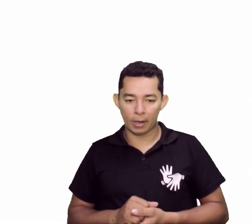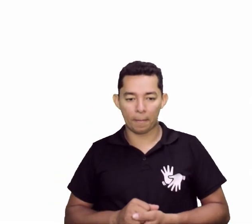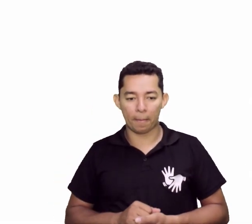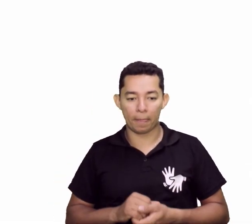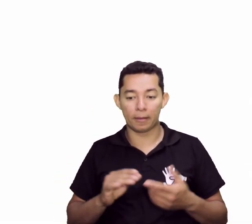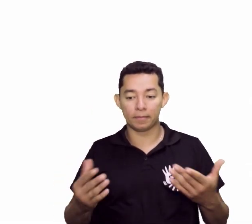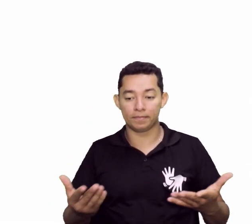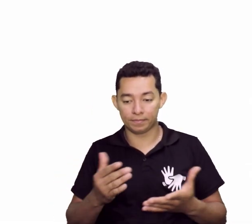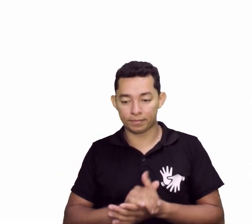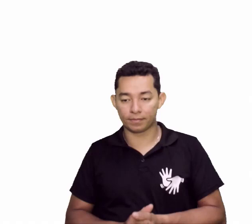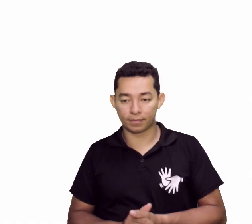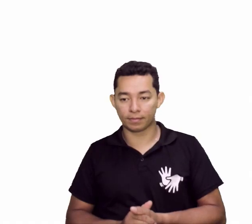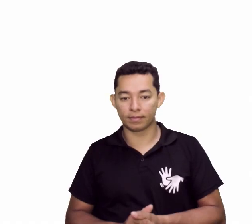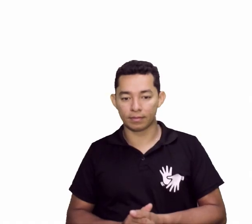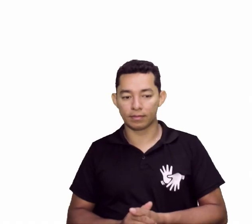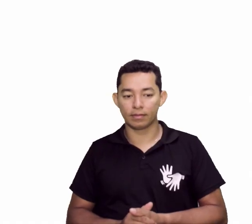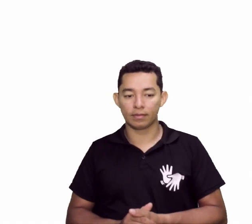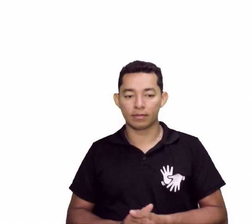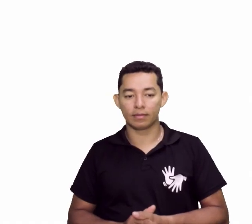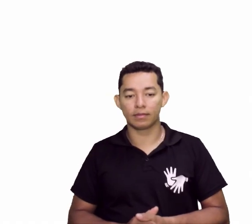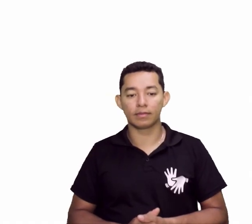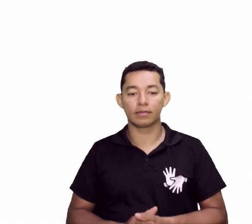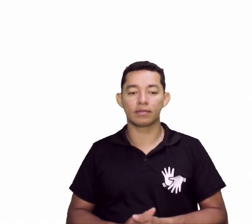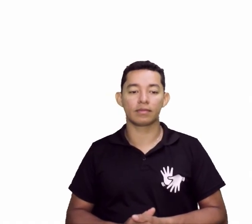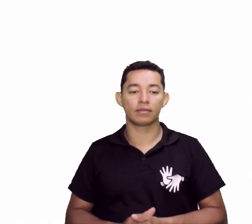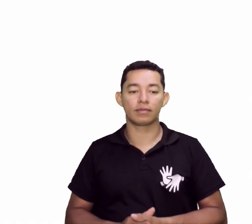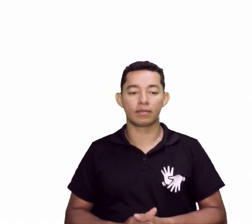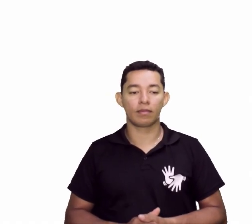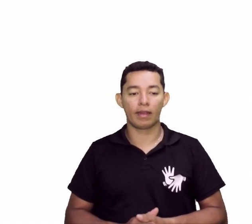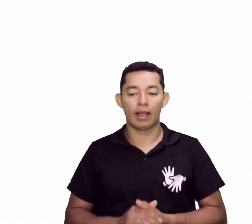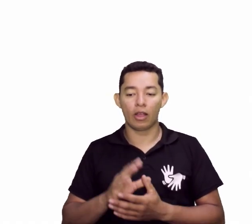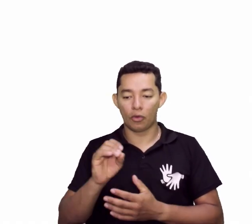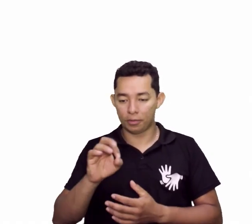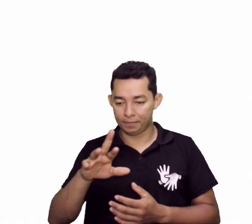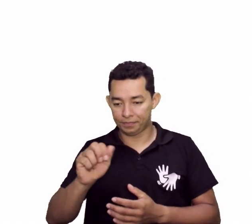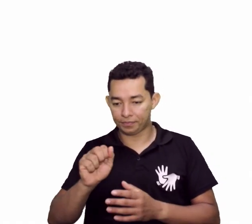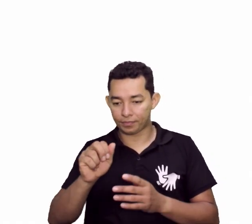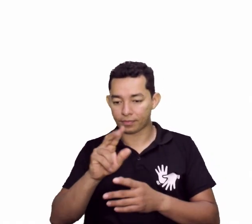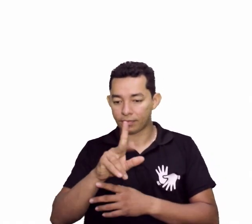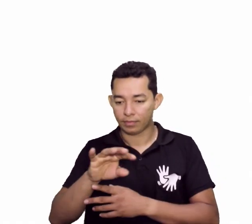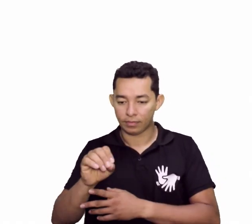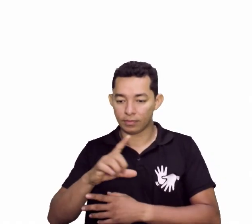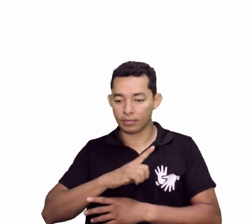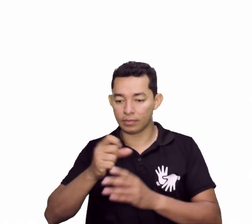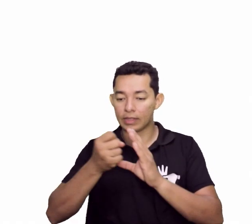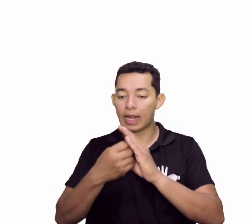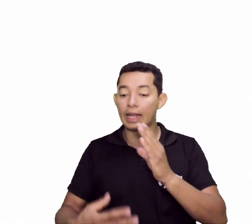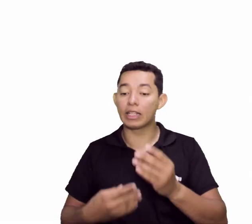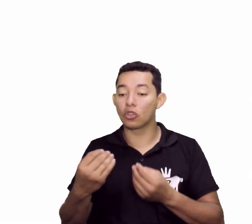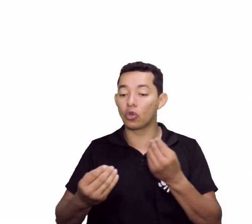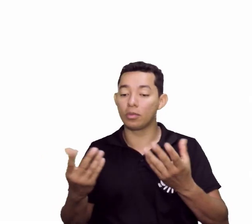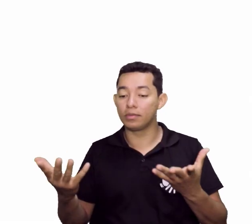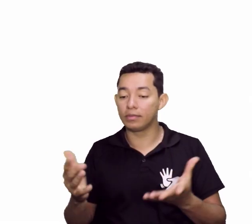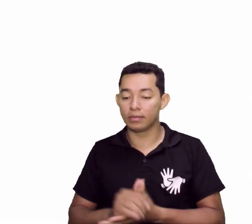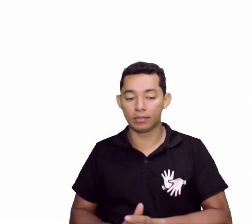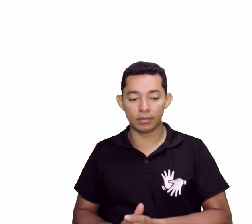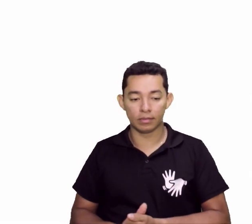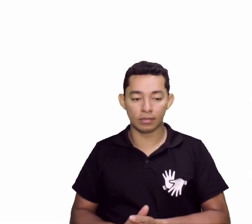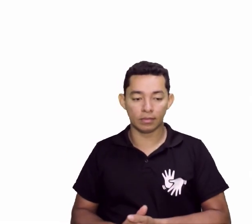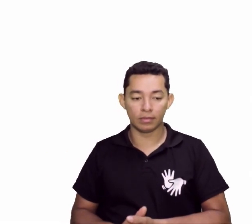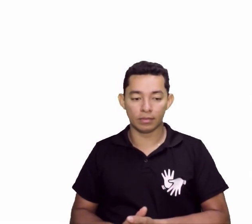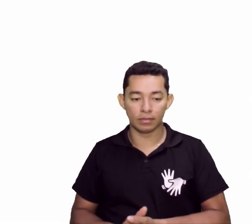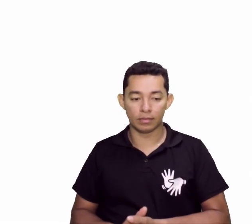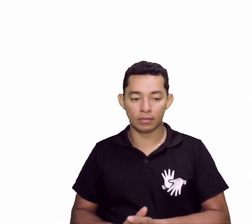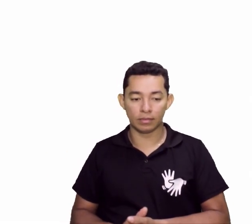Então, a obra do Vitor Meireles se caracteriza como uma... Aí vem aqui, ó, você vai